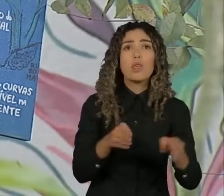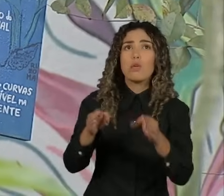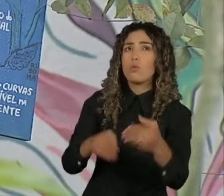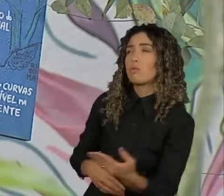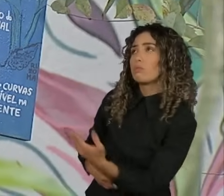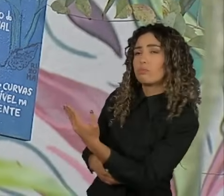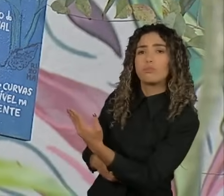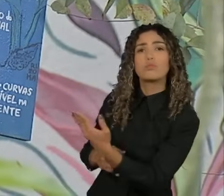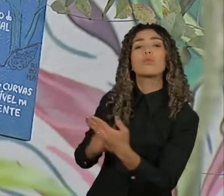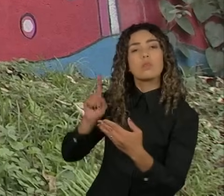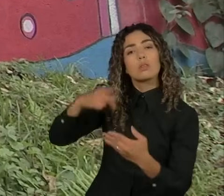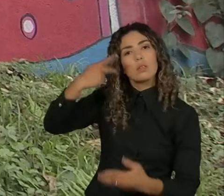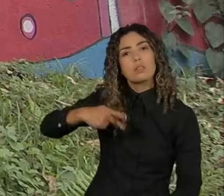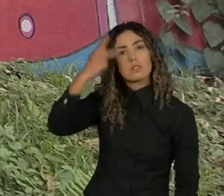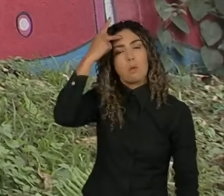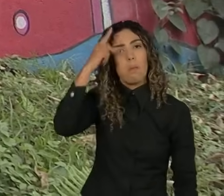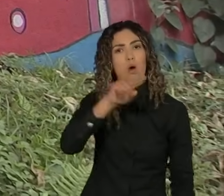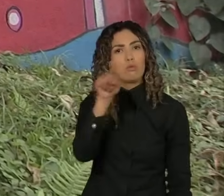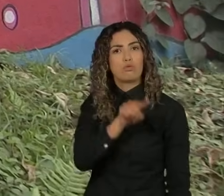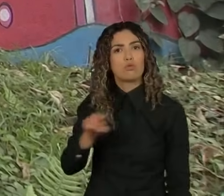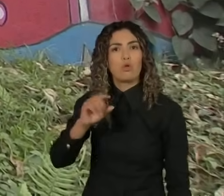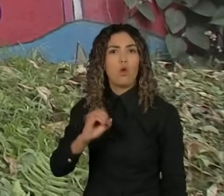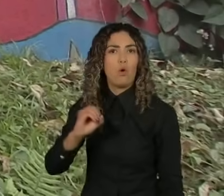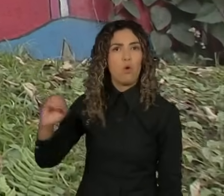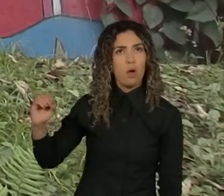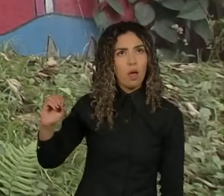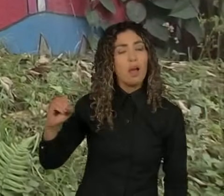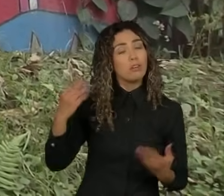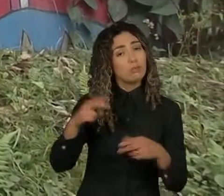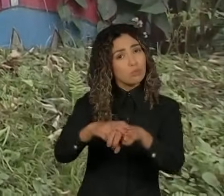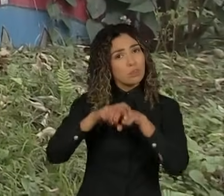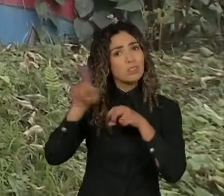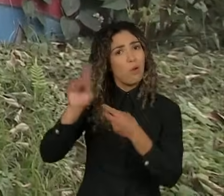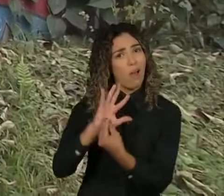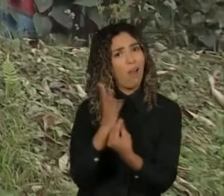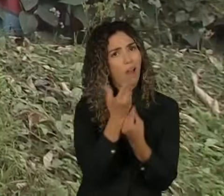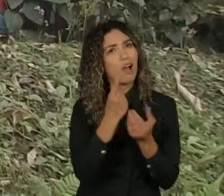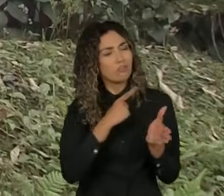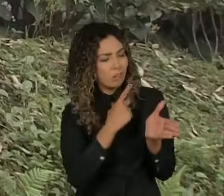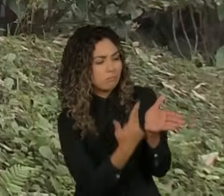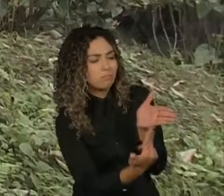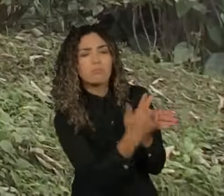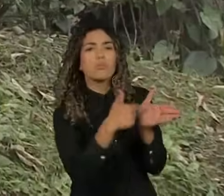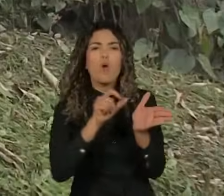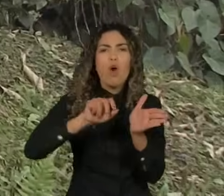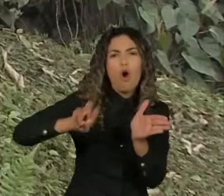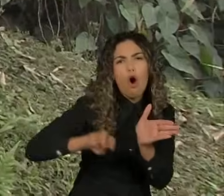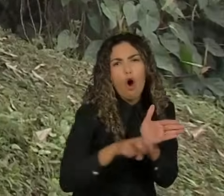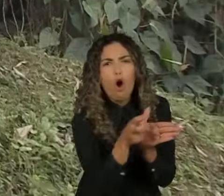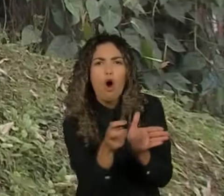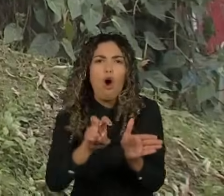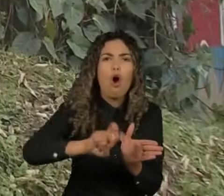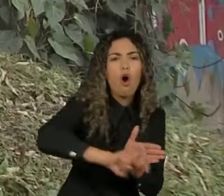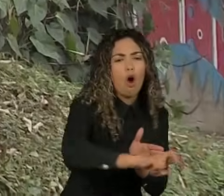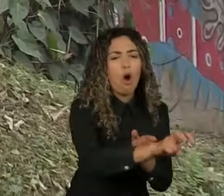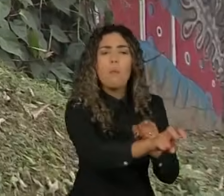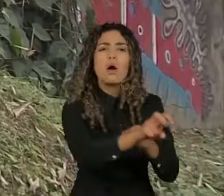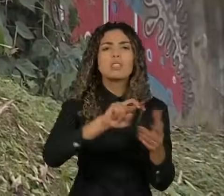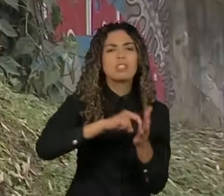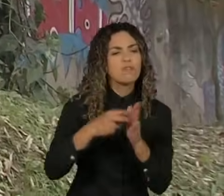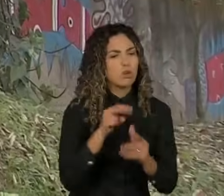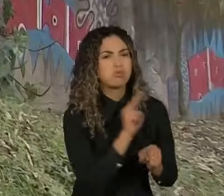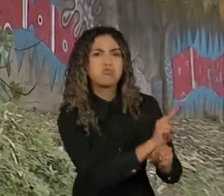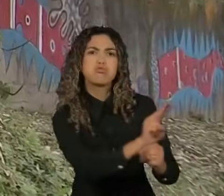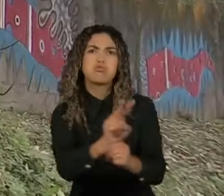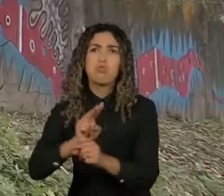Iquiririm, na Zona Oeste. Local escolhido pela artista para pintar uma cobra guardiã de mais de 25